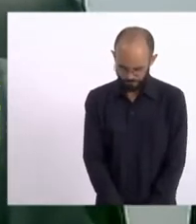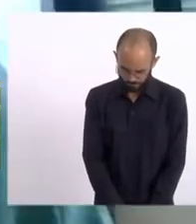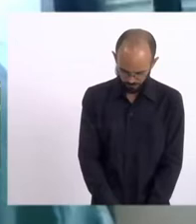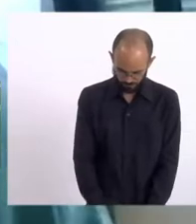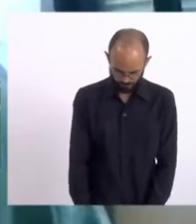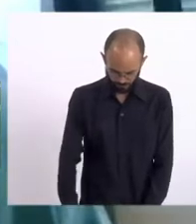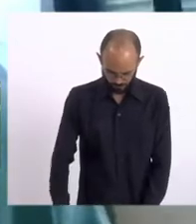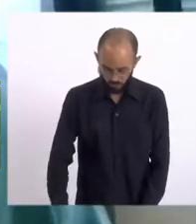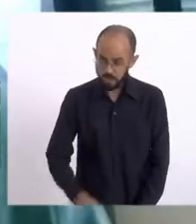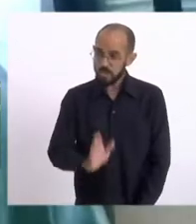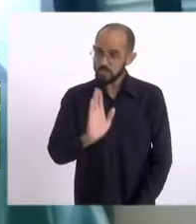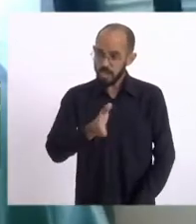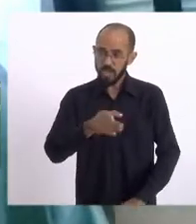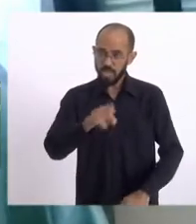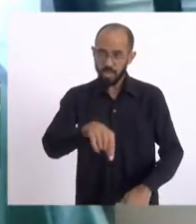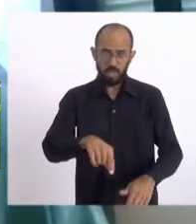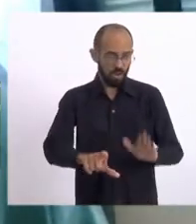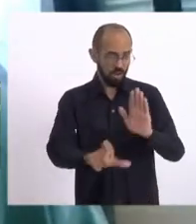Isso é lei já, não é?